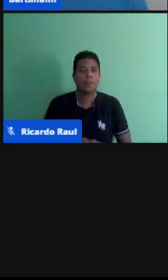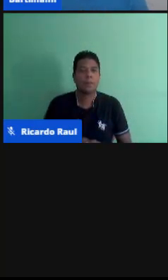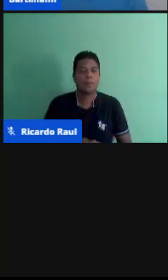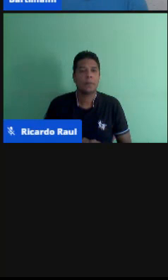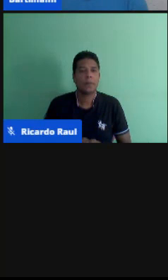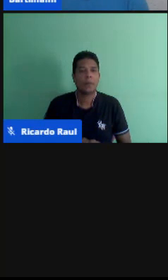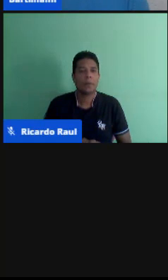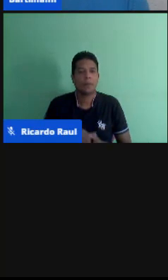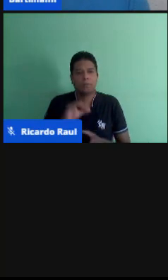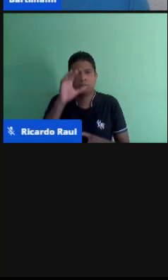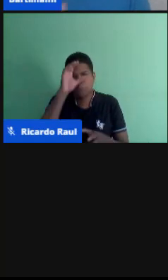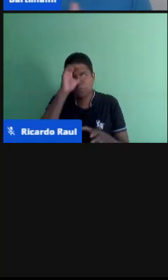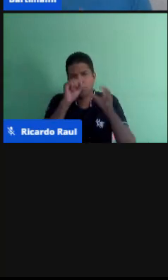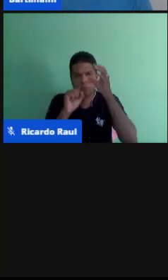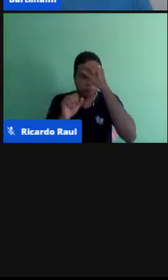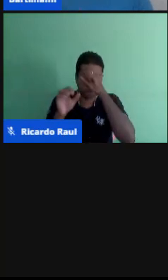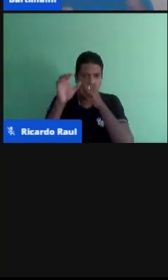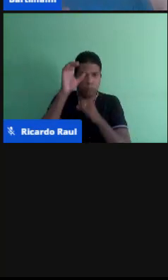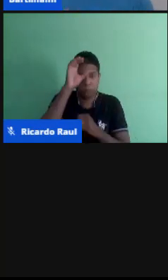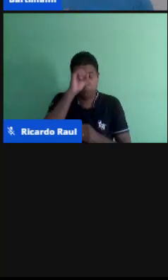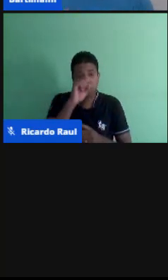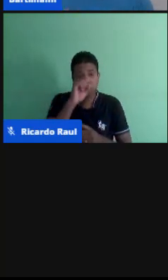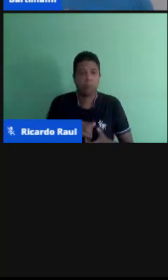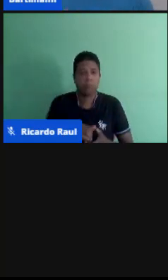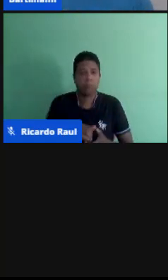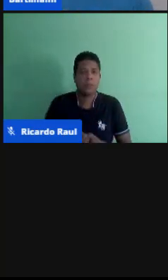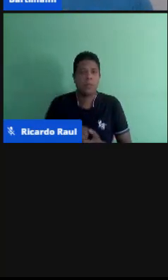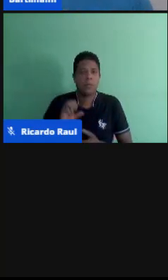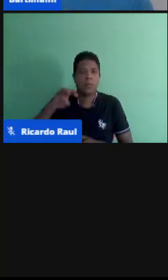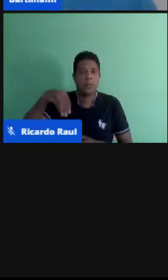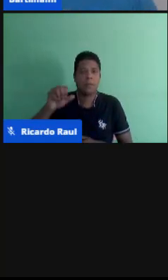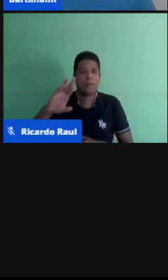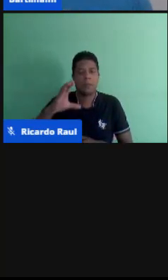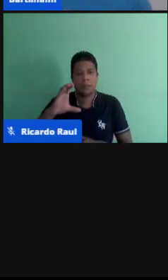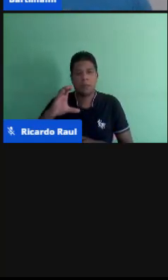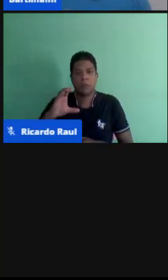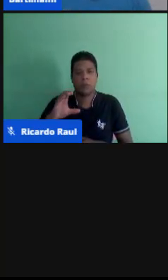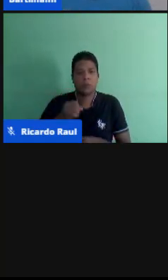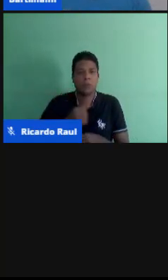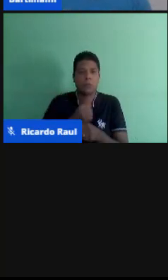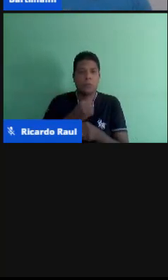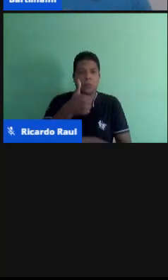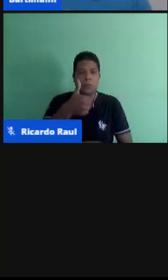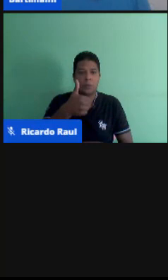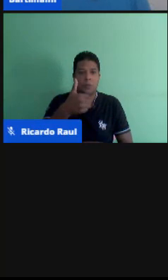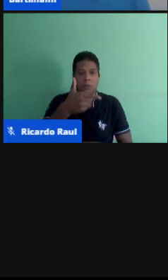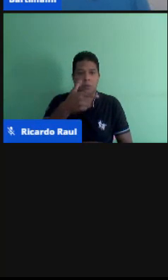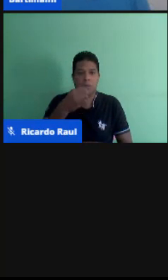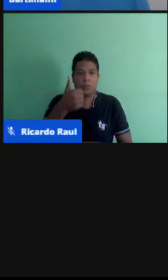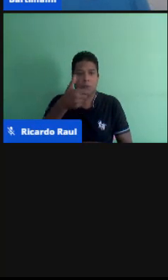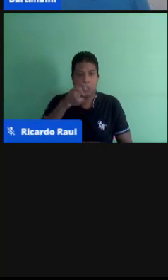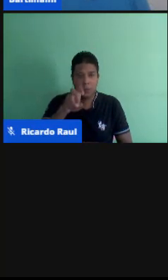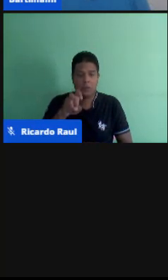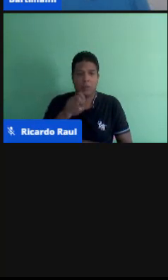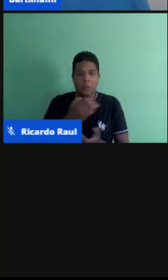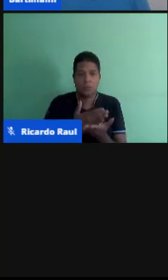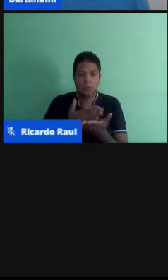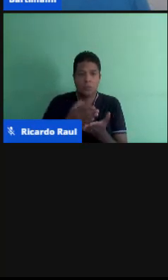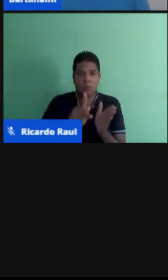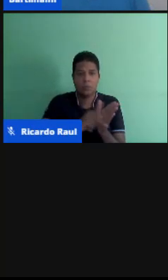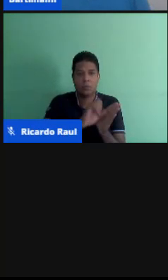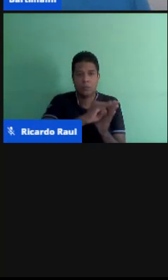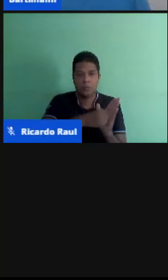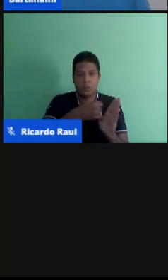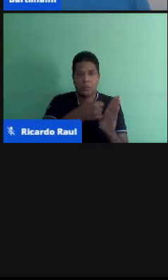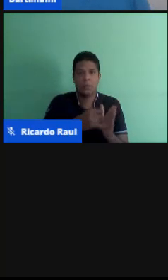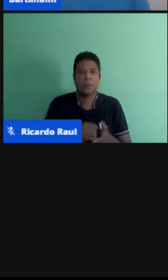a trabalhar com isso, e aí deu, em março de 2015, o início do projeto. Pode avançar o slide?